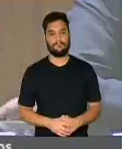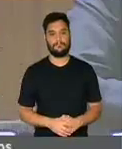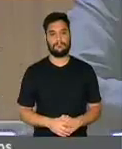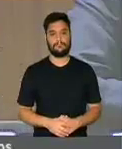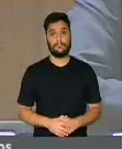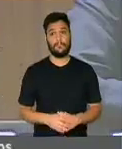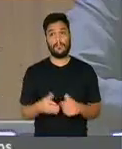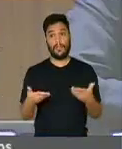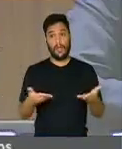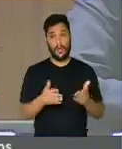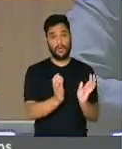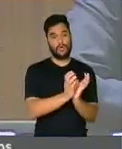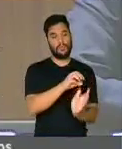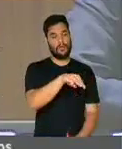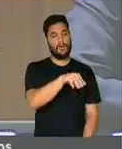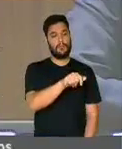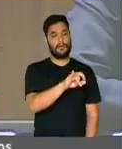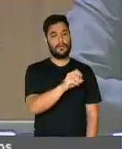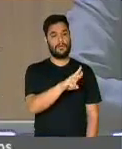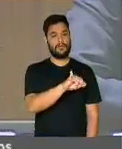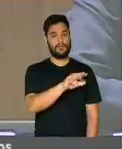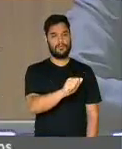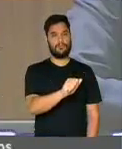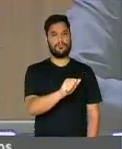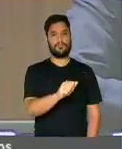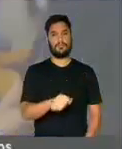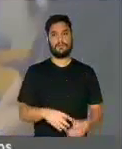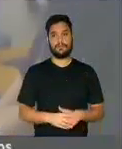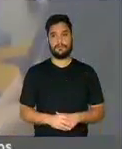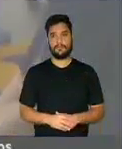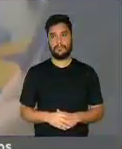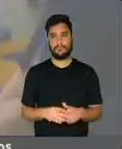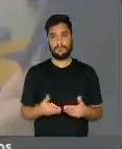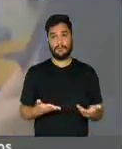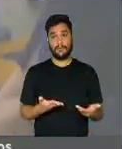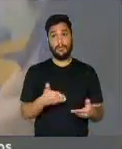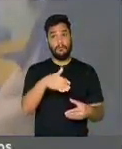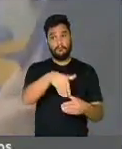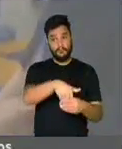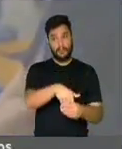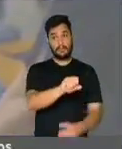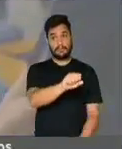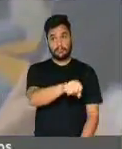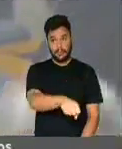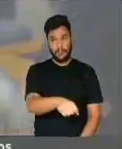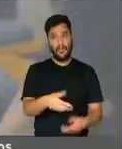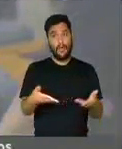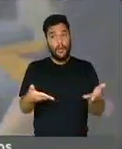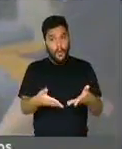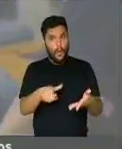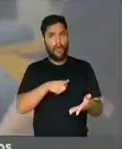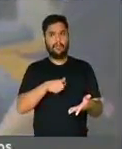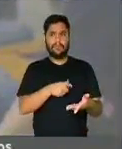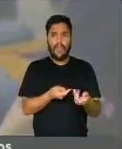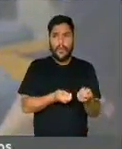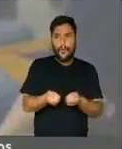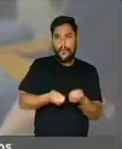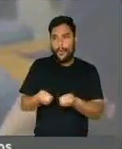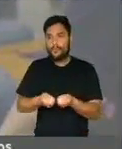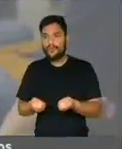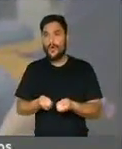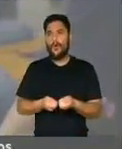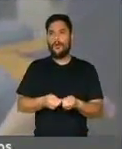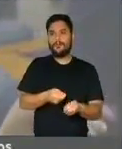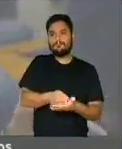Deputado, eu quero falar só pela maioria. Deputado, a maioria encaminha voto sim. Hoje nós temos um controle rígido